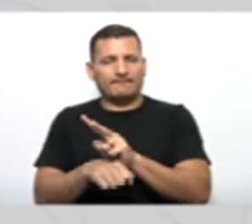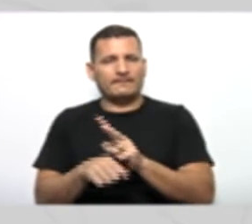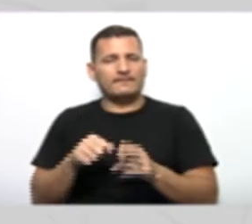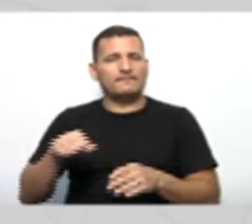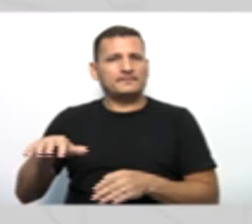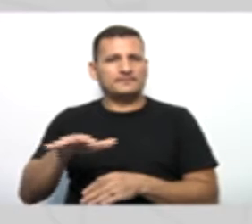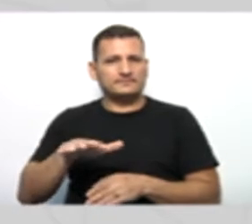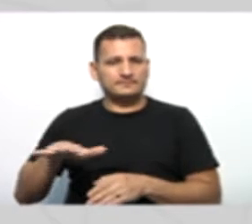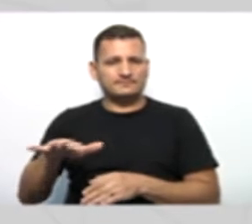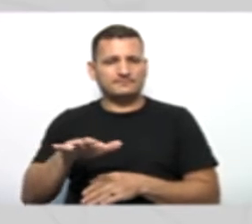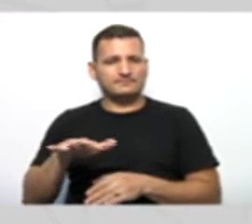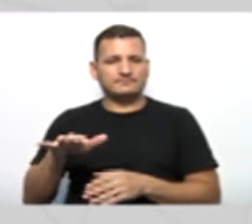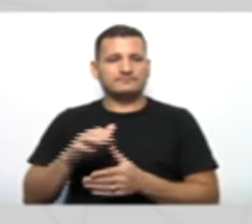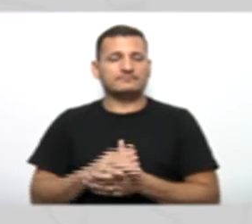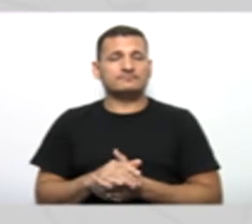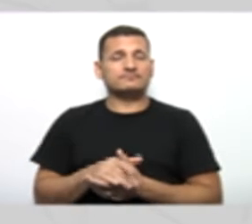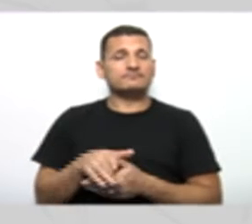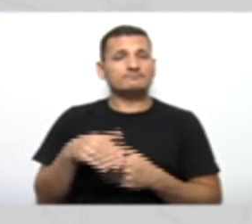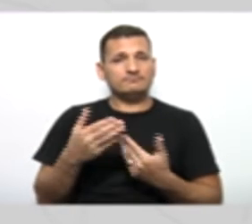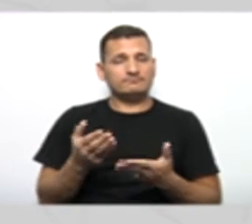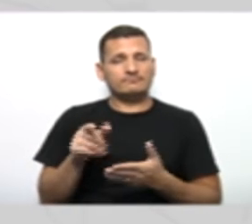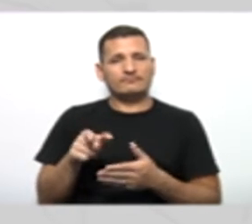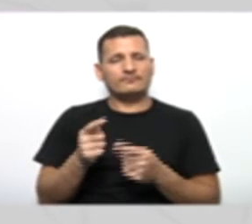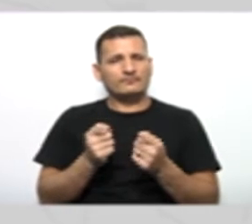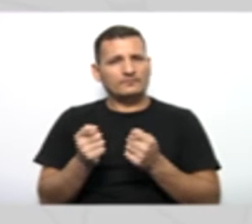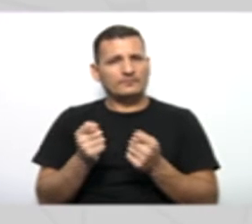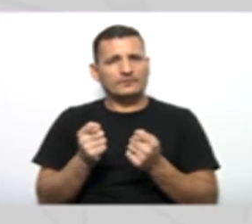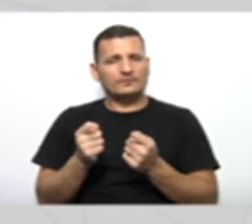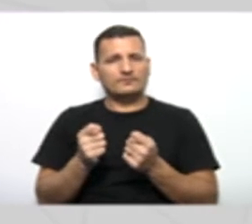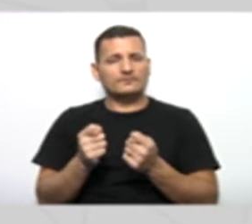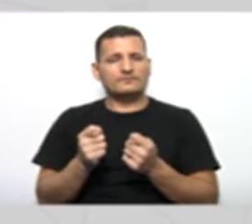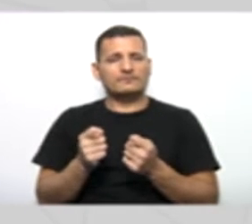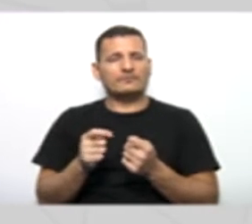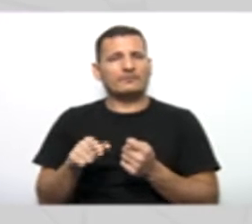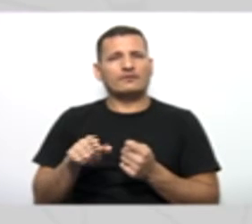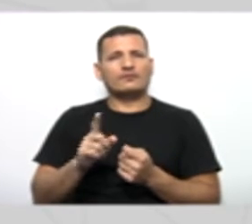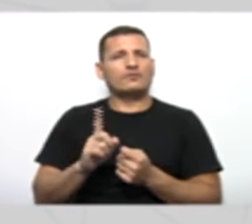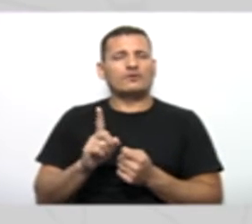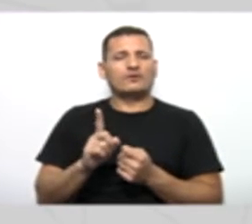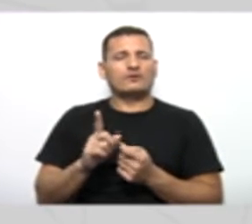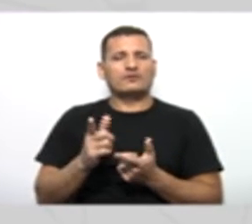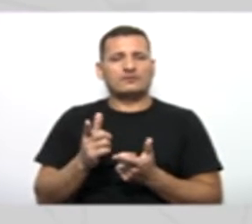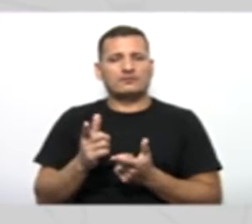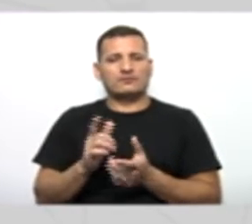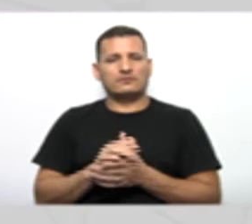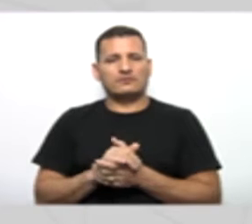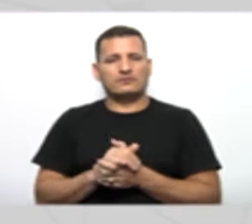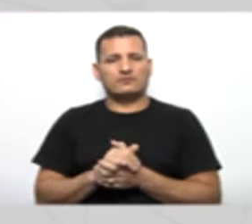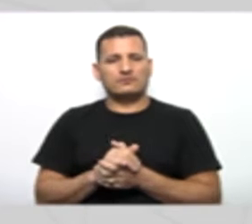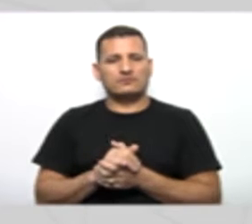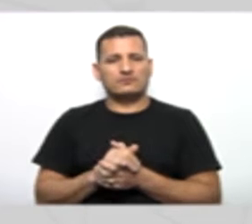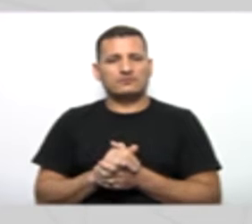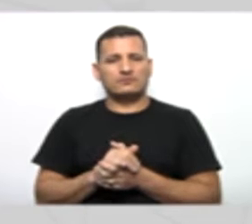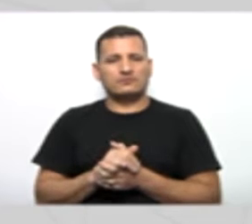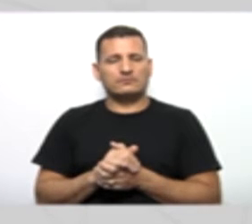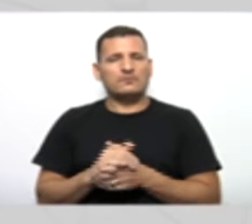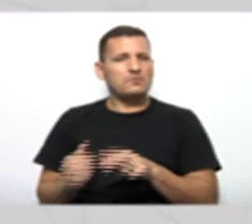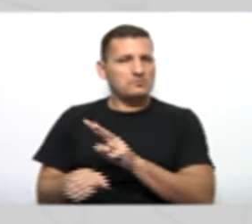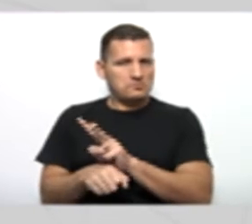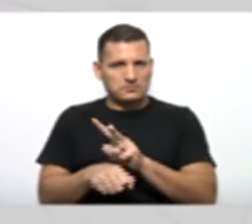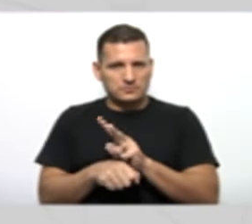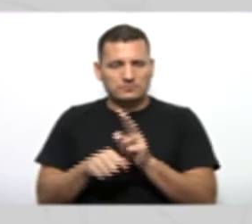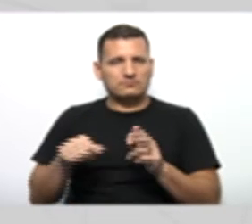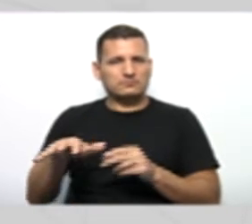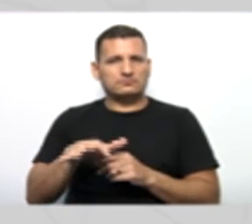Então, essa economia não é conseguida com ações voltadas à proteção ambiental. Ela